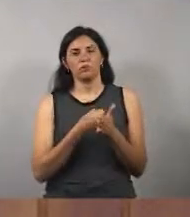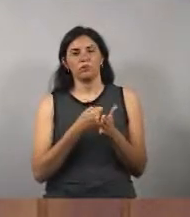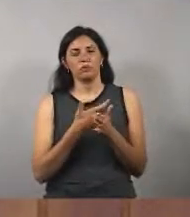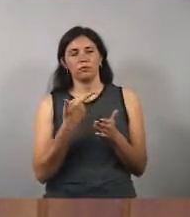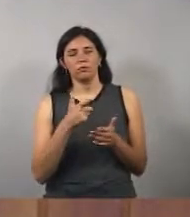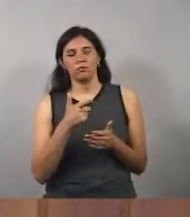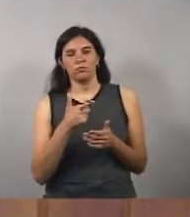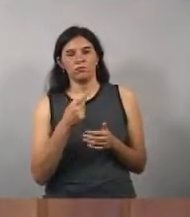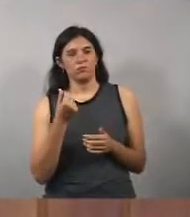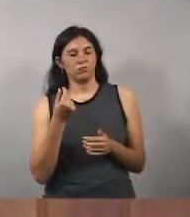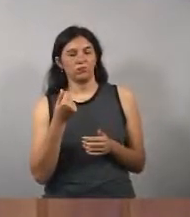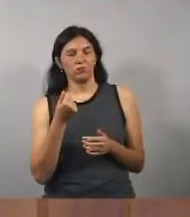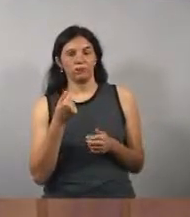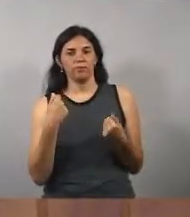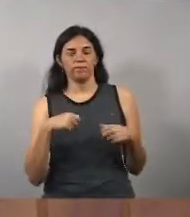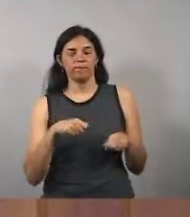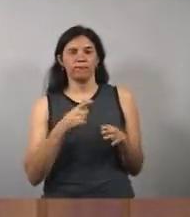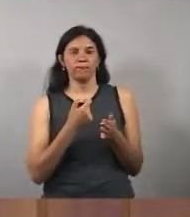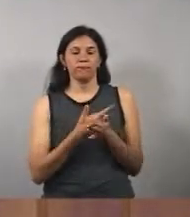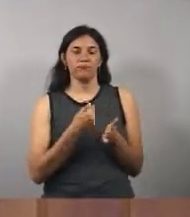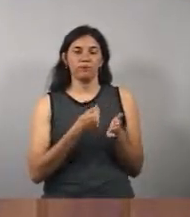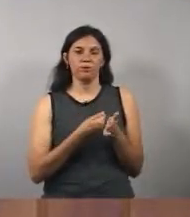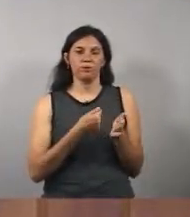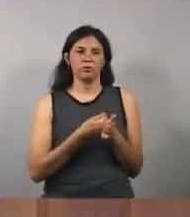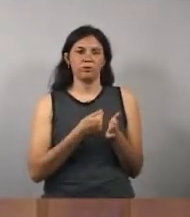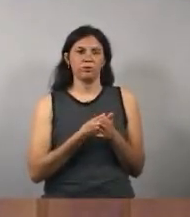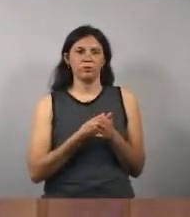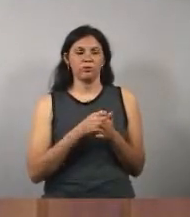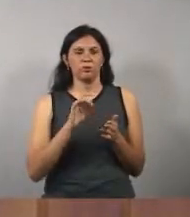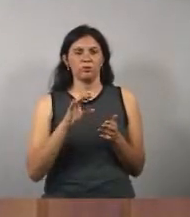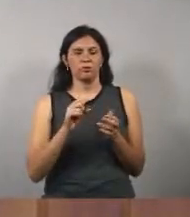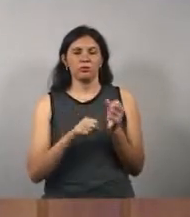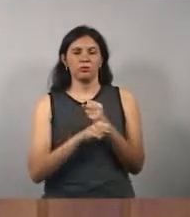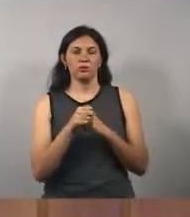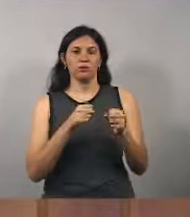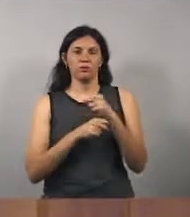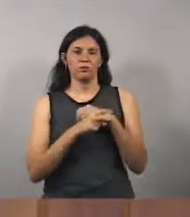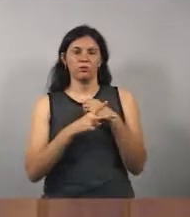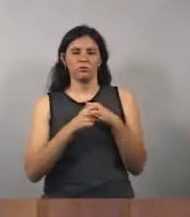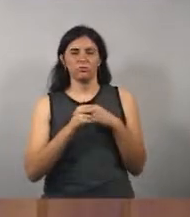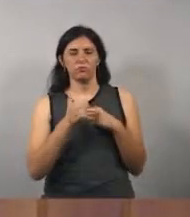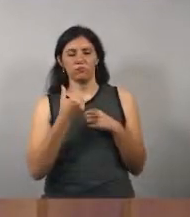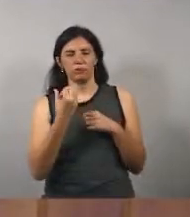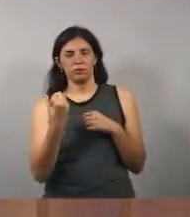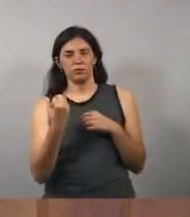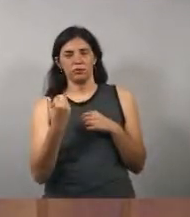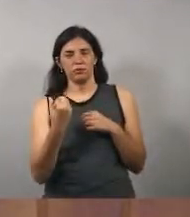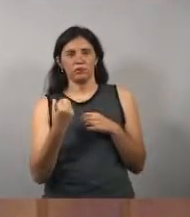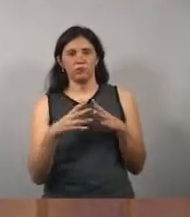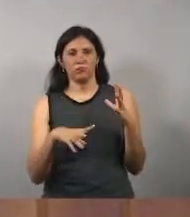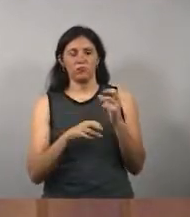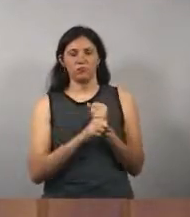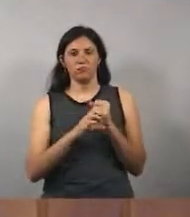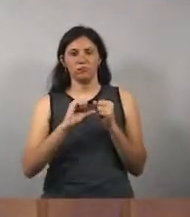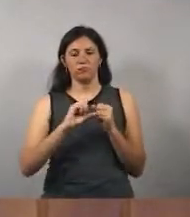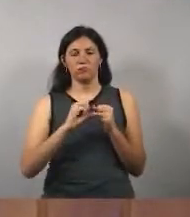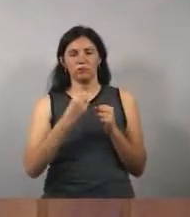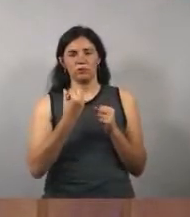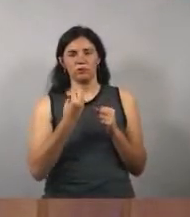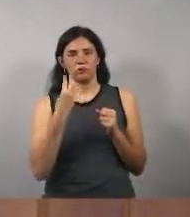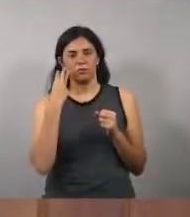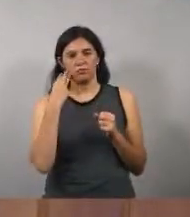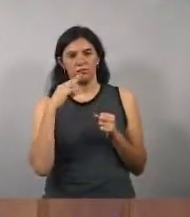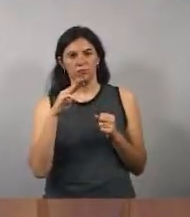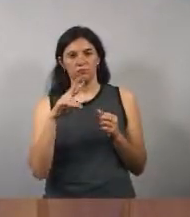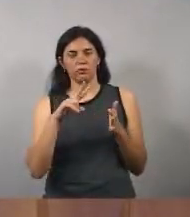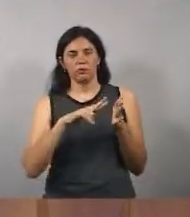dinheiro suficiente para pagar as obrigações, e só do ano 2016 esse valor montava R$96 milhões, que é o que eu acabei de